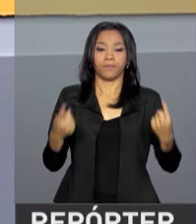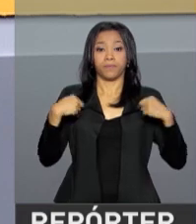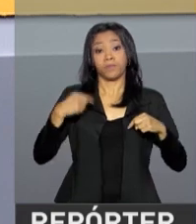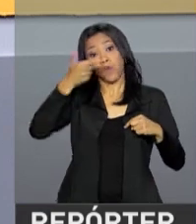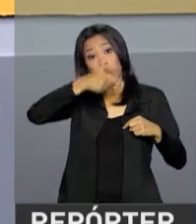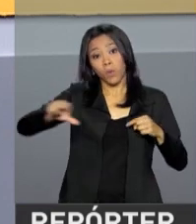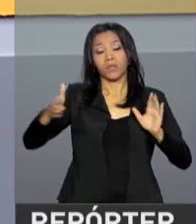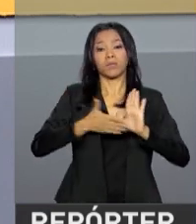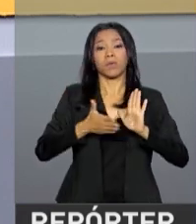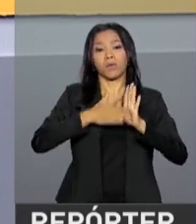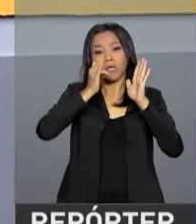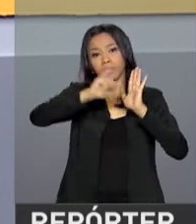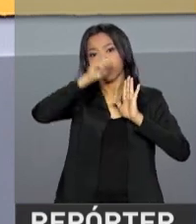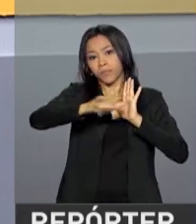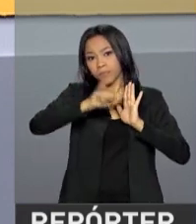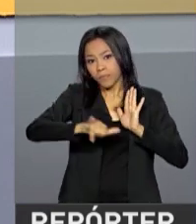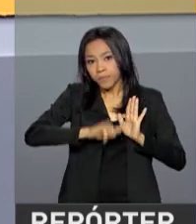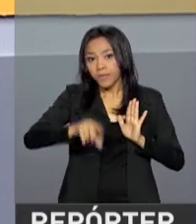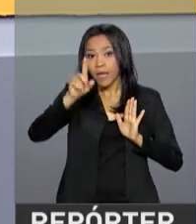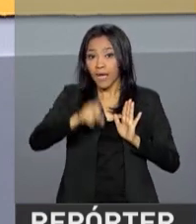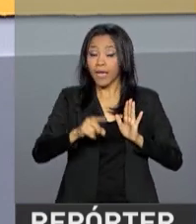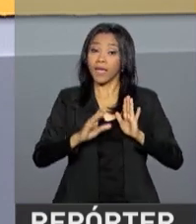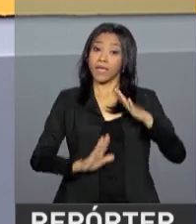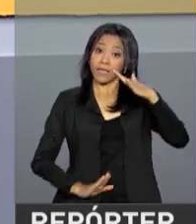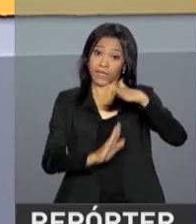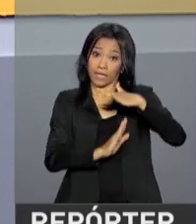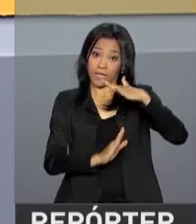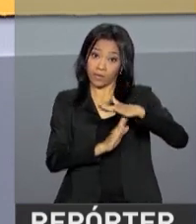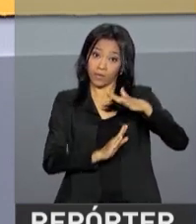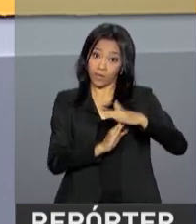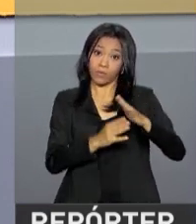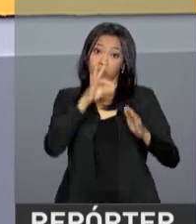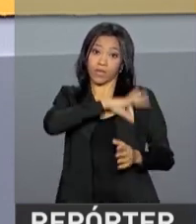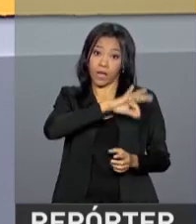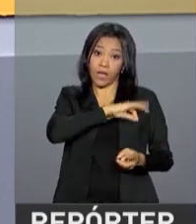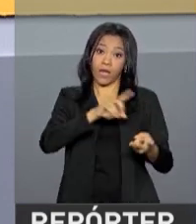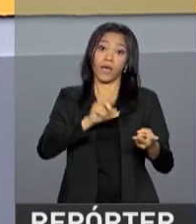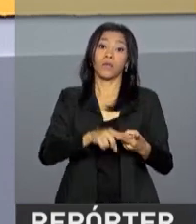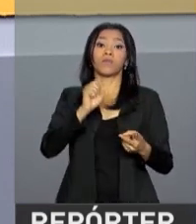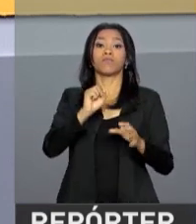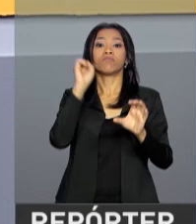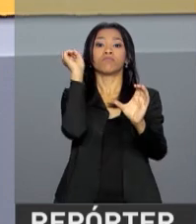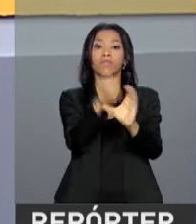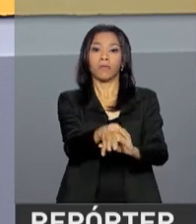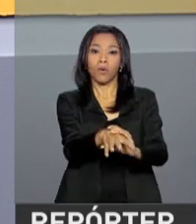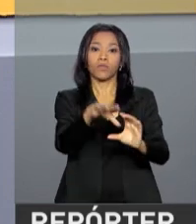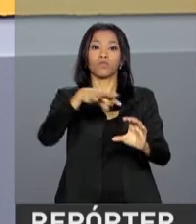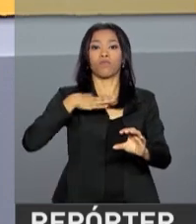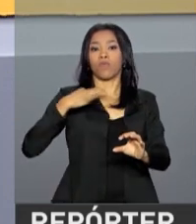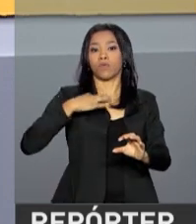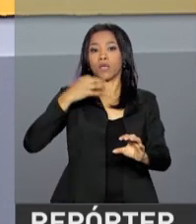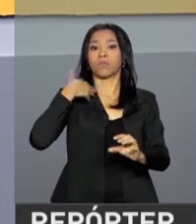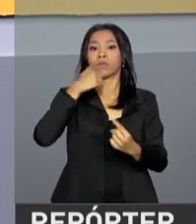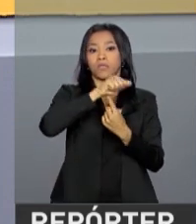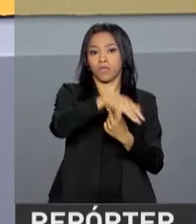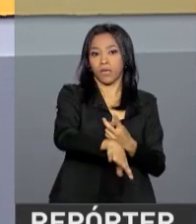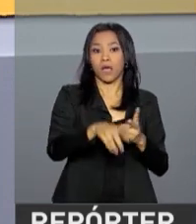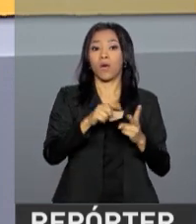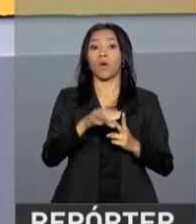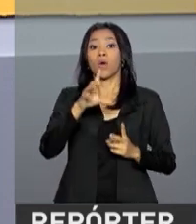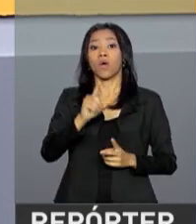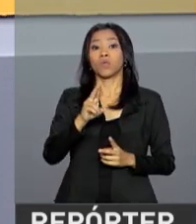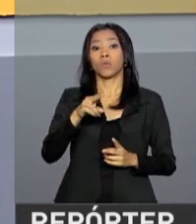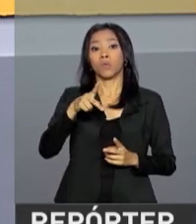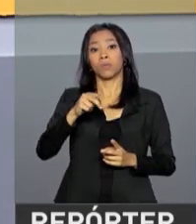na reunião são a regulamentação do teto das remunerações dos depósitos voluntários no banco central a duplicata eletrônica